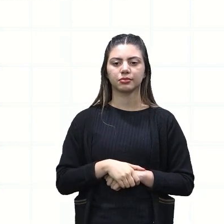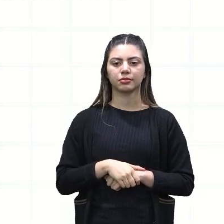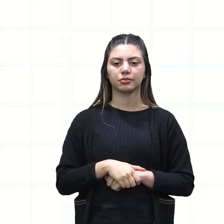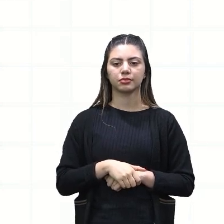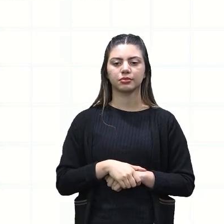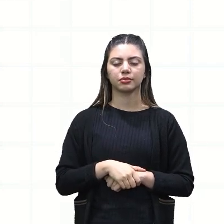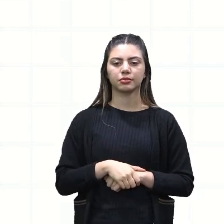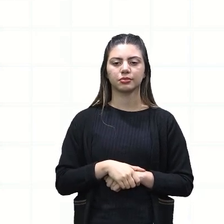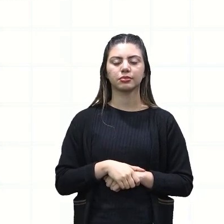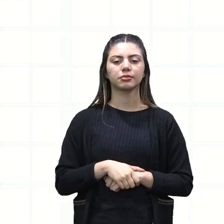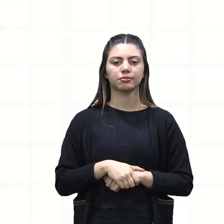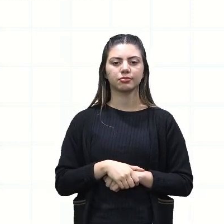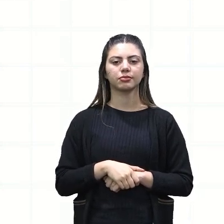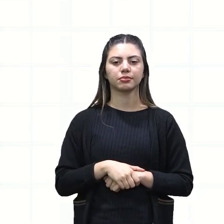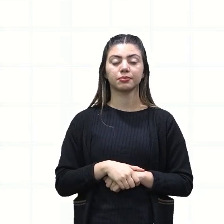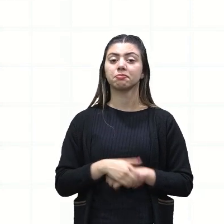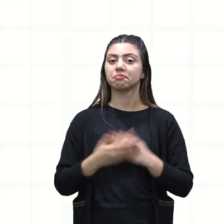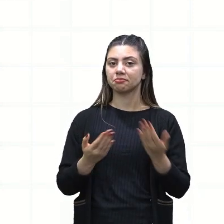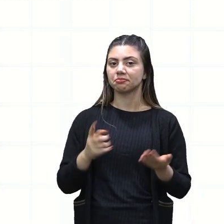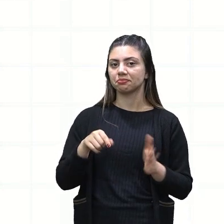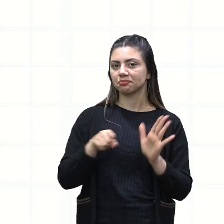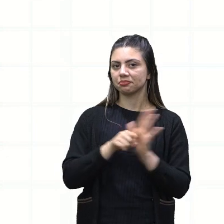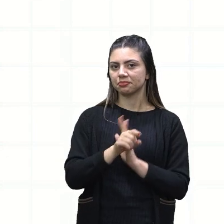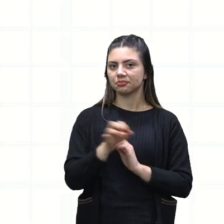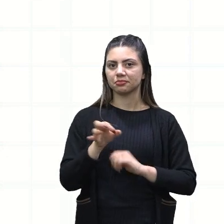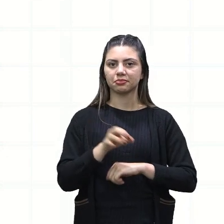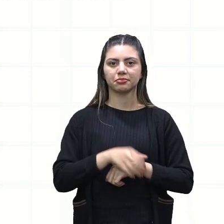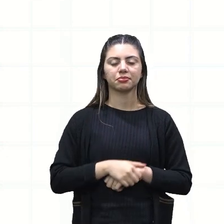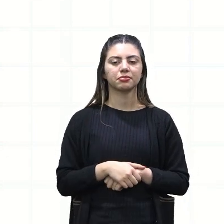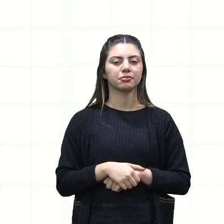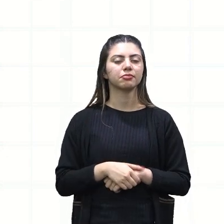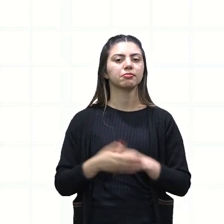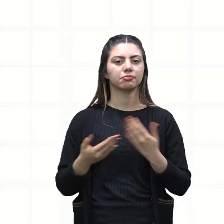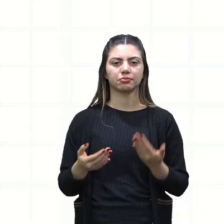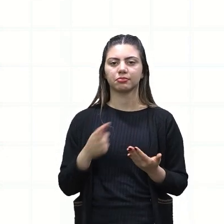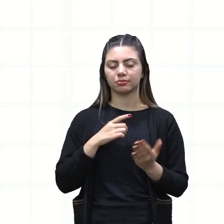such changes? É uma pergunta. E aí ele